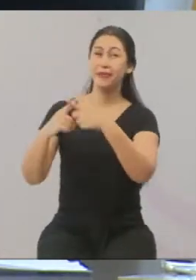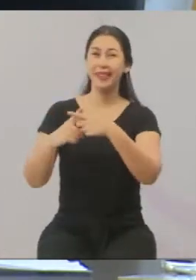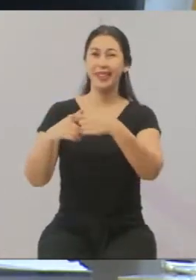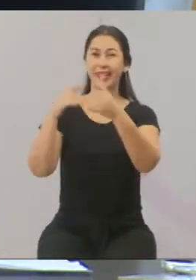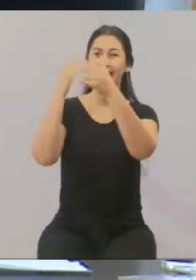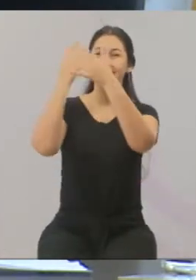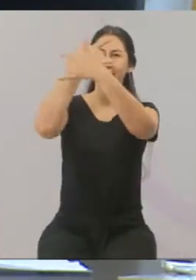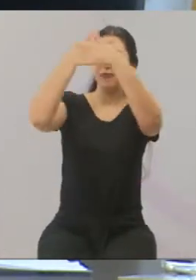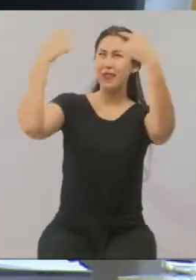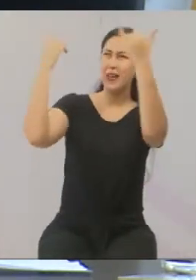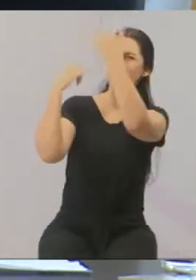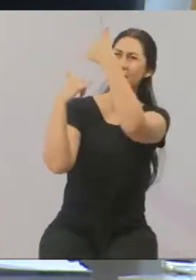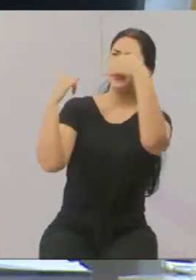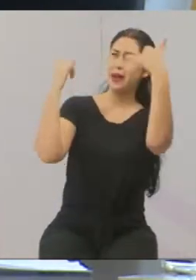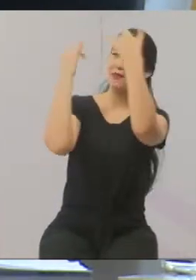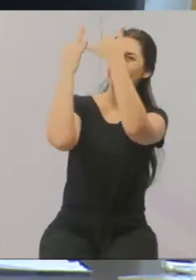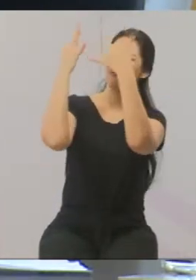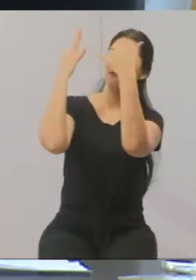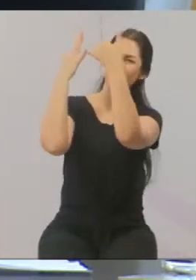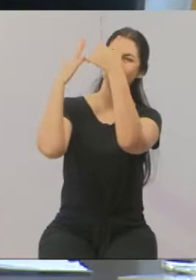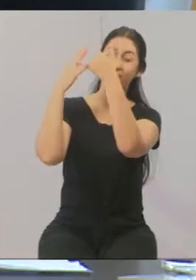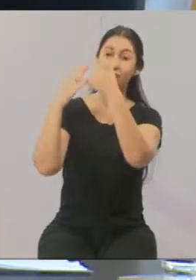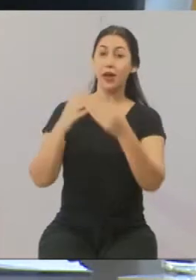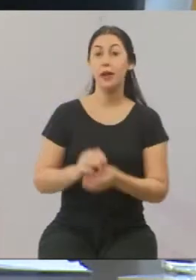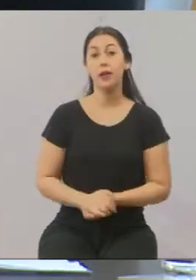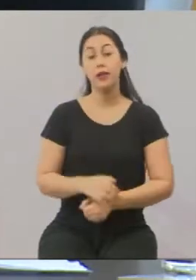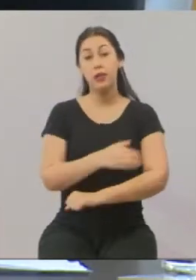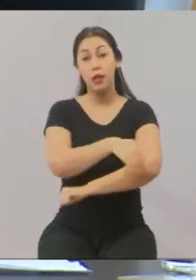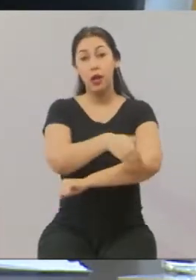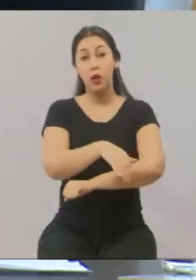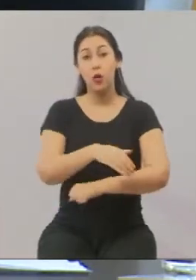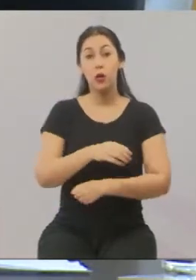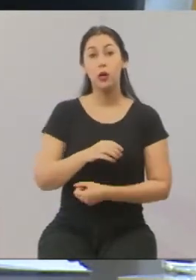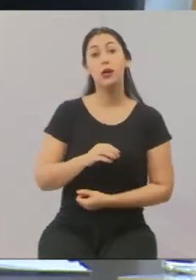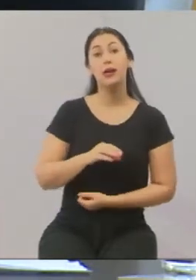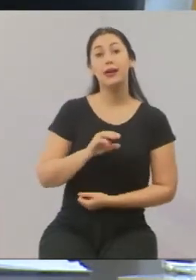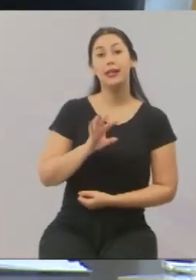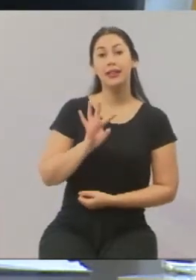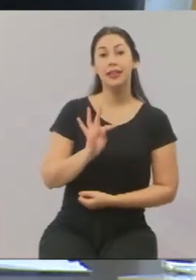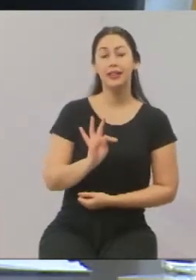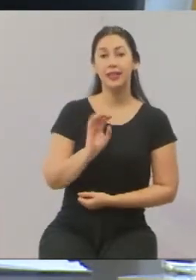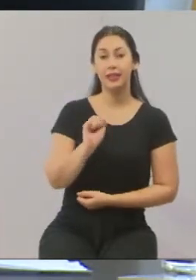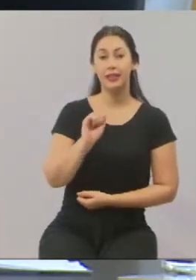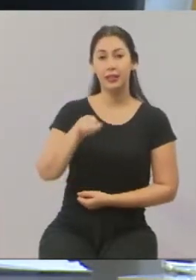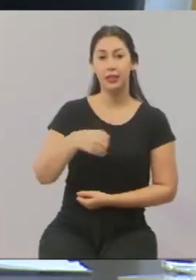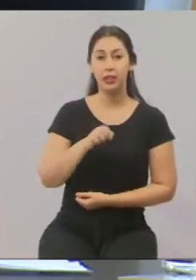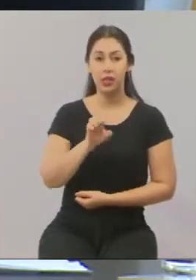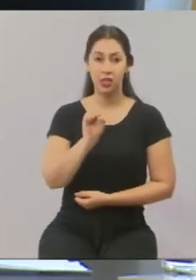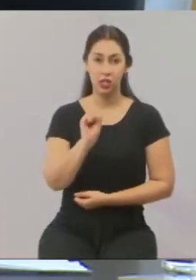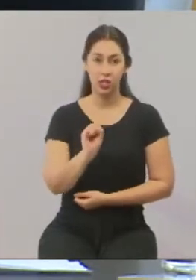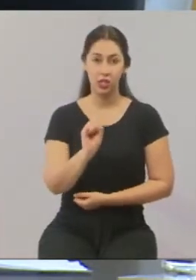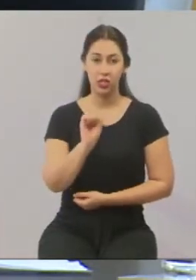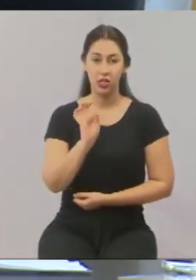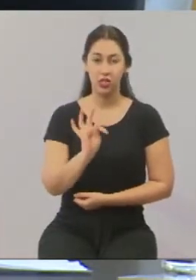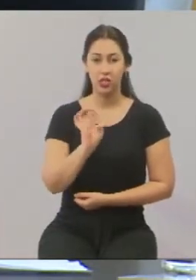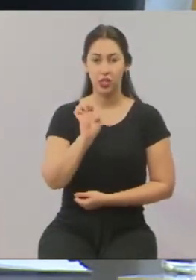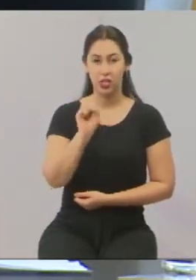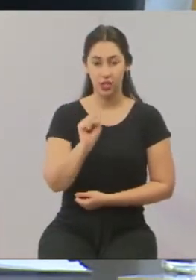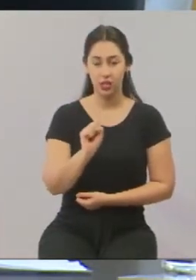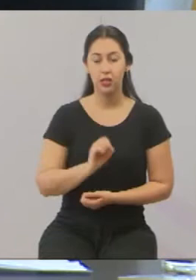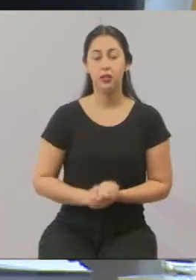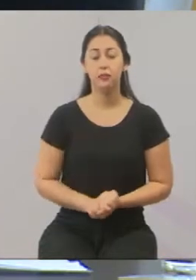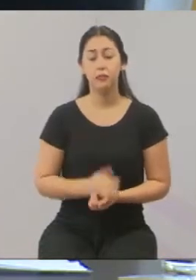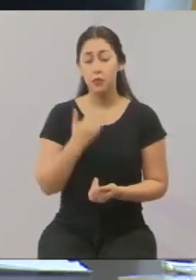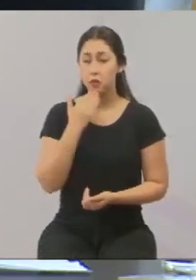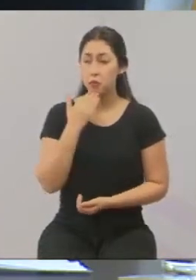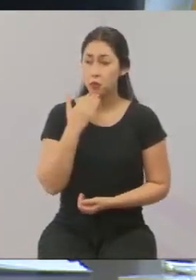fiação da rede de energia elétrica em frente ao número 95 da Rua dos Tajetes, no Jardim Primavera. Assim sendo, muito respeitosamente, recorremos